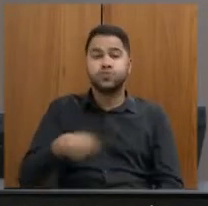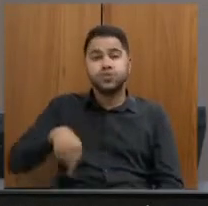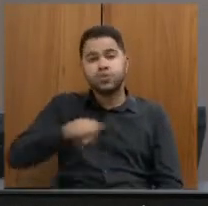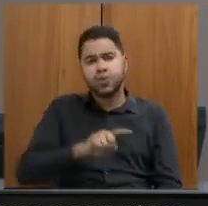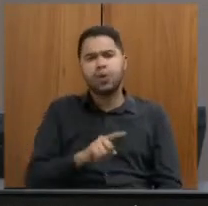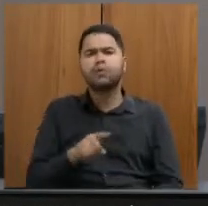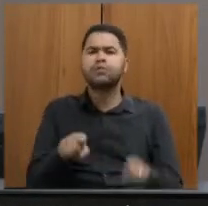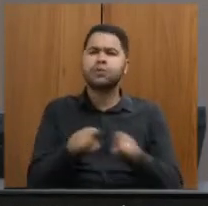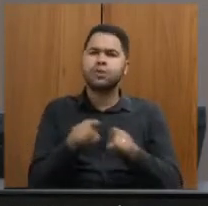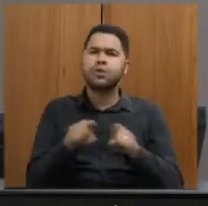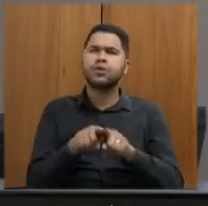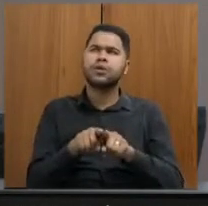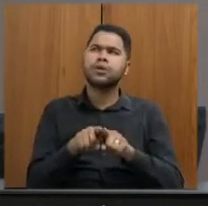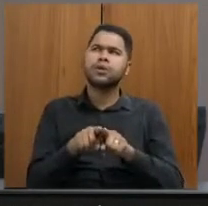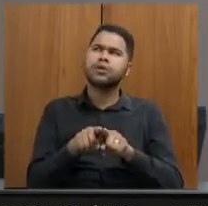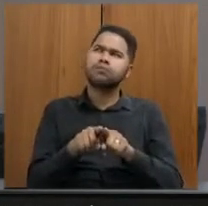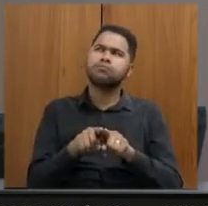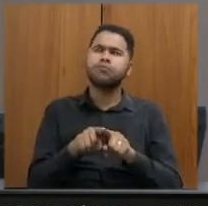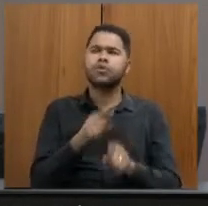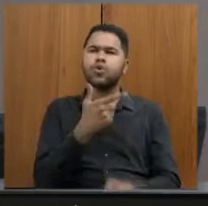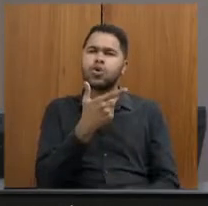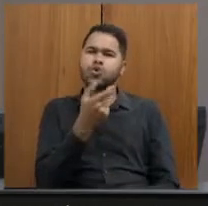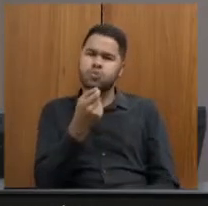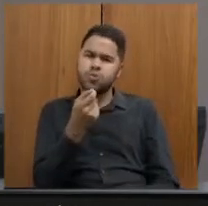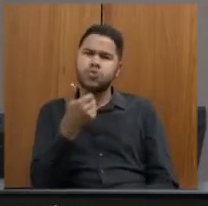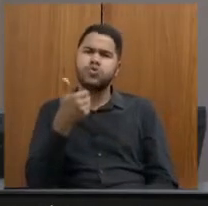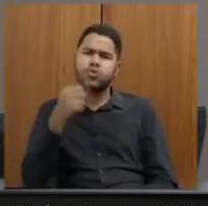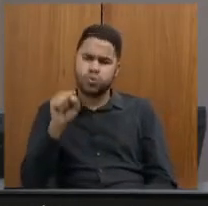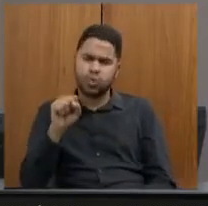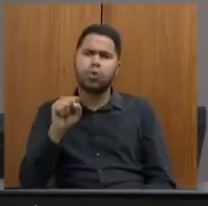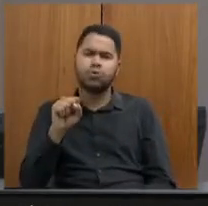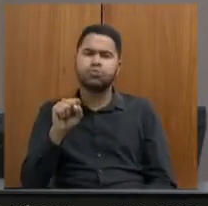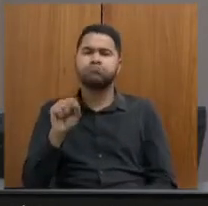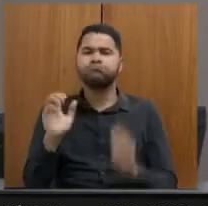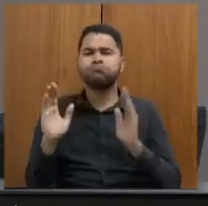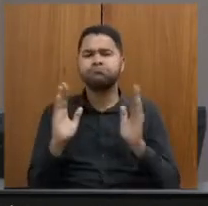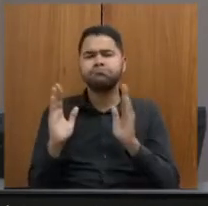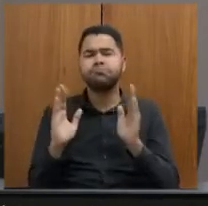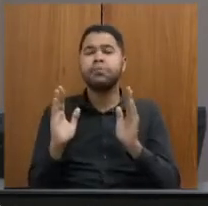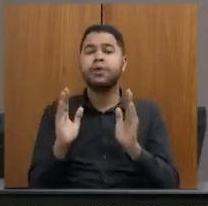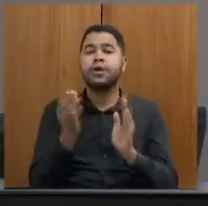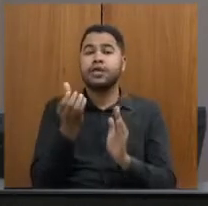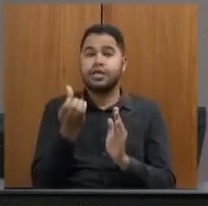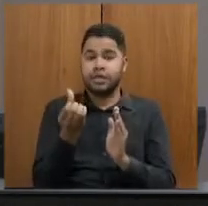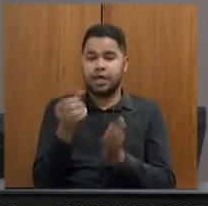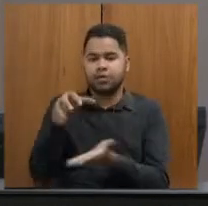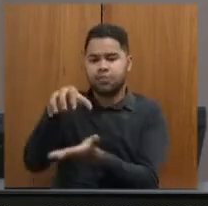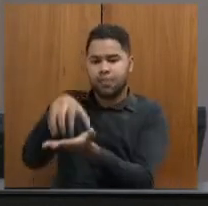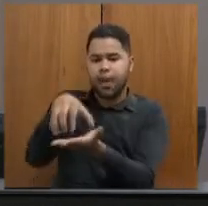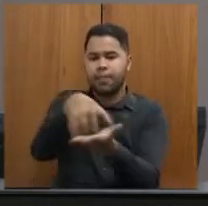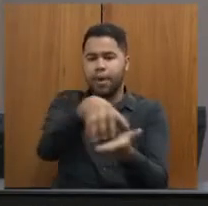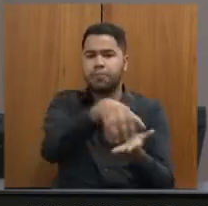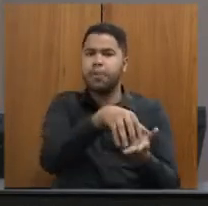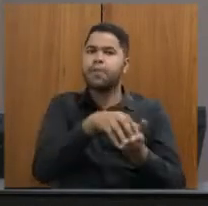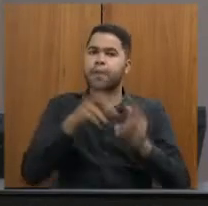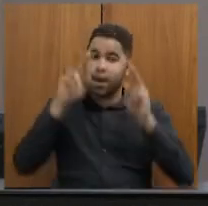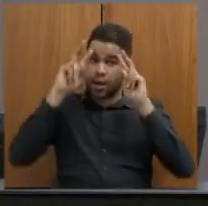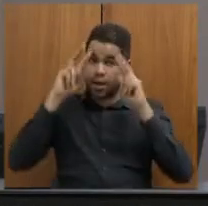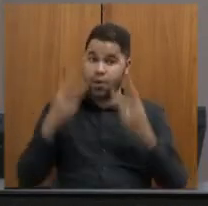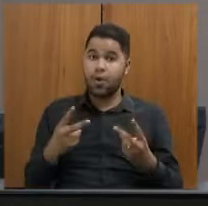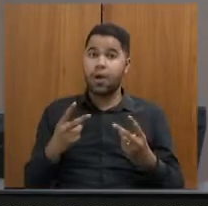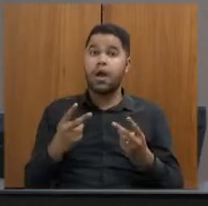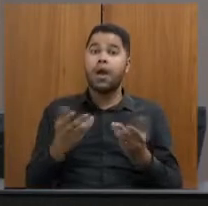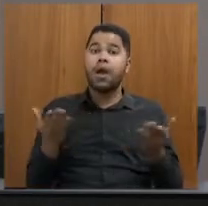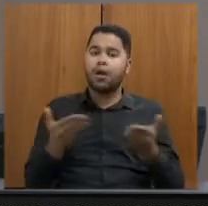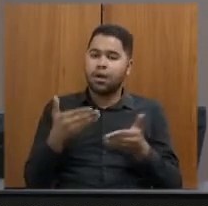tínhamos até 2018 é seis microrregiões reconhecidas nós